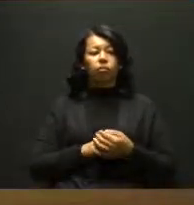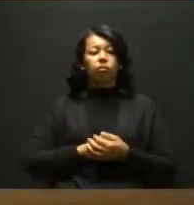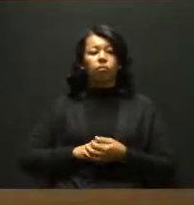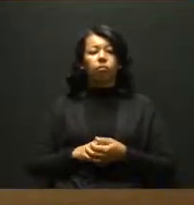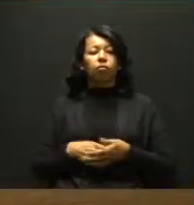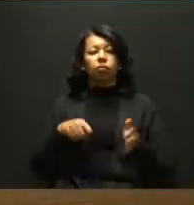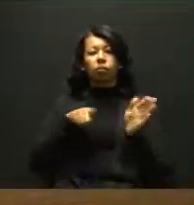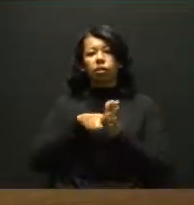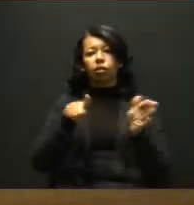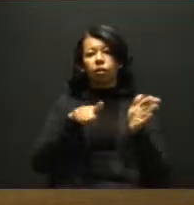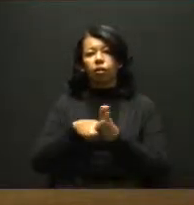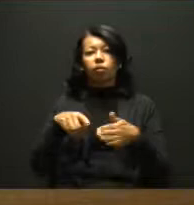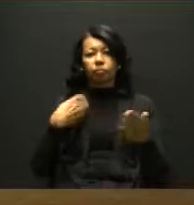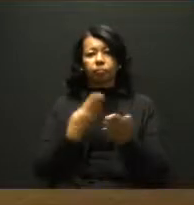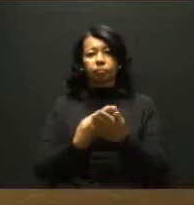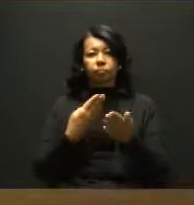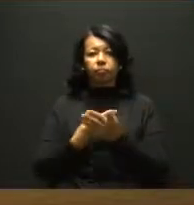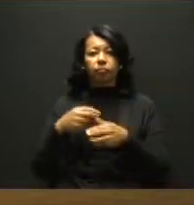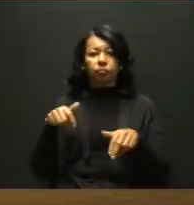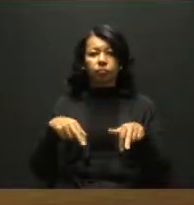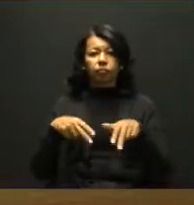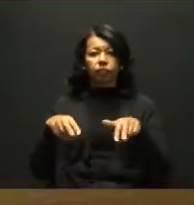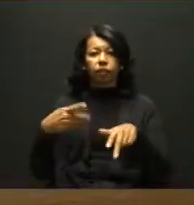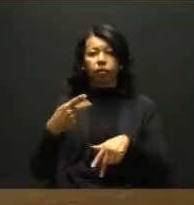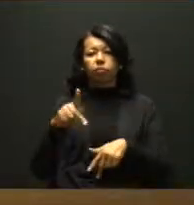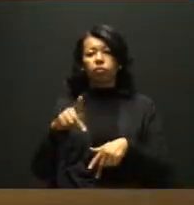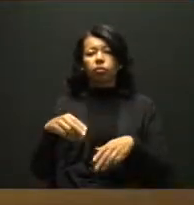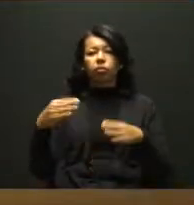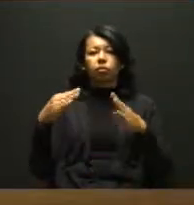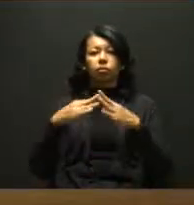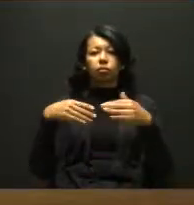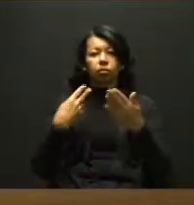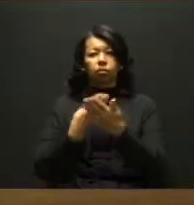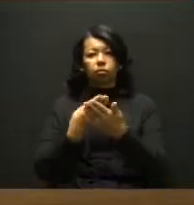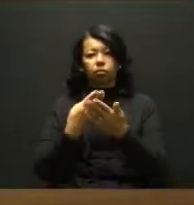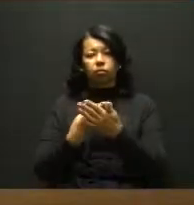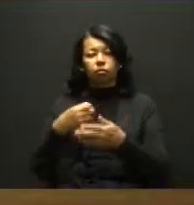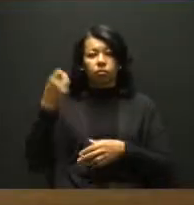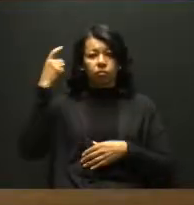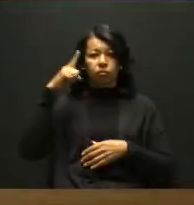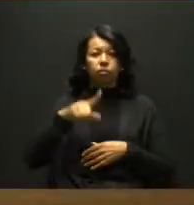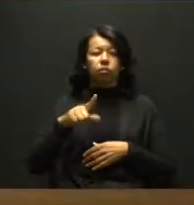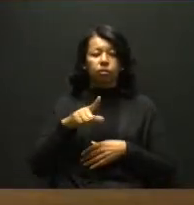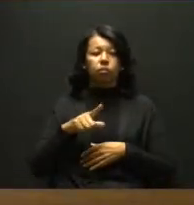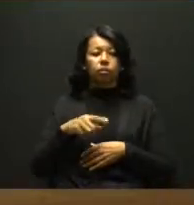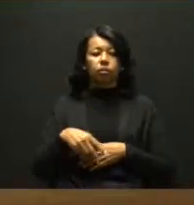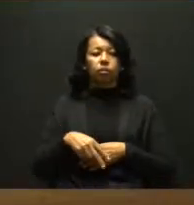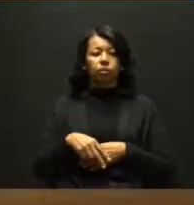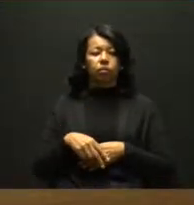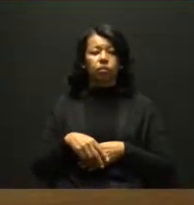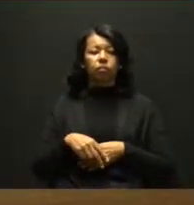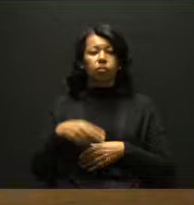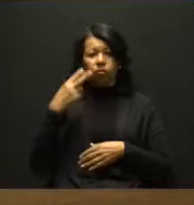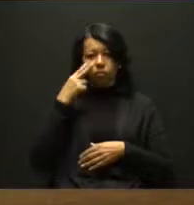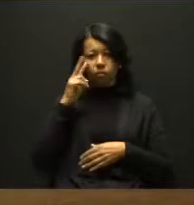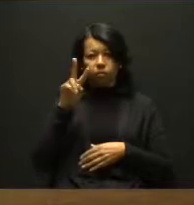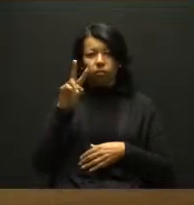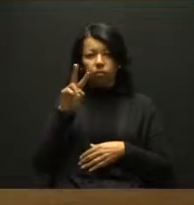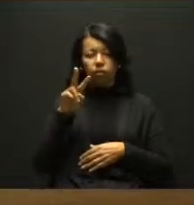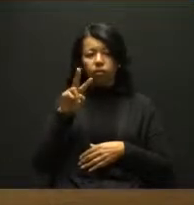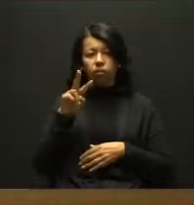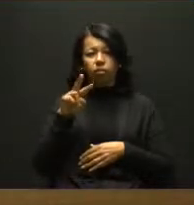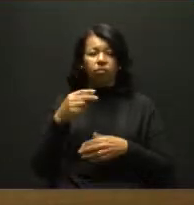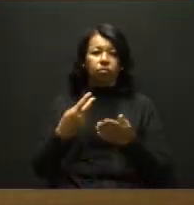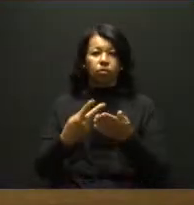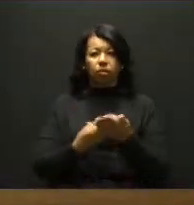pesquisando analisando andando por todas as unidades nós conseguimos contato contestar o constatar as